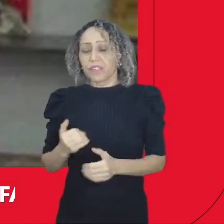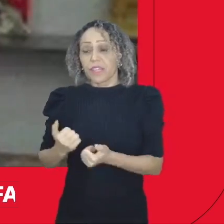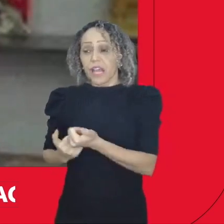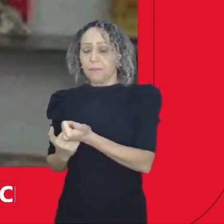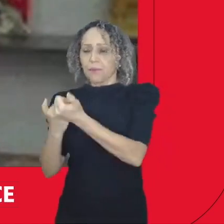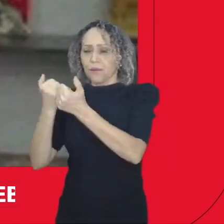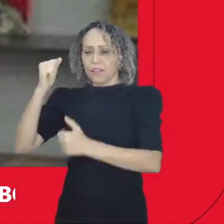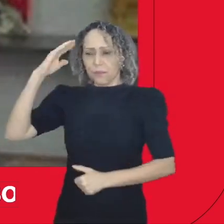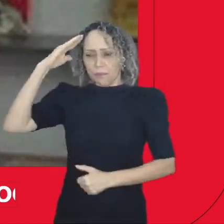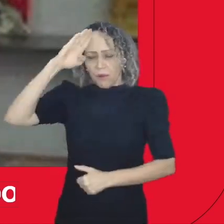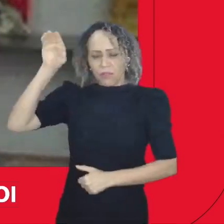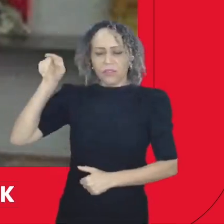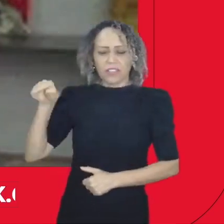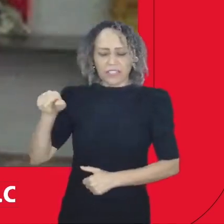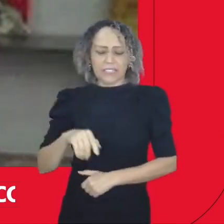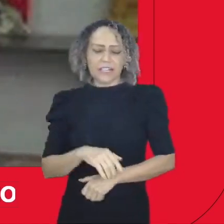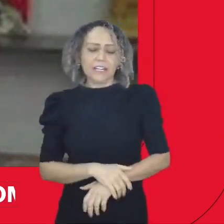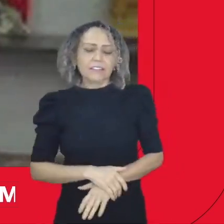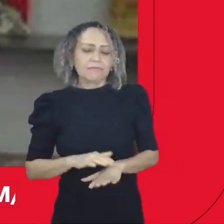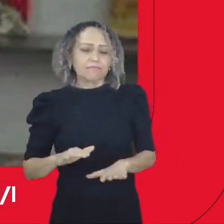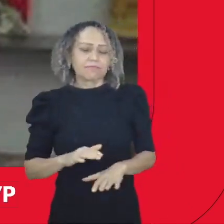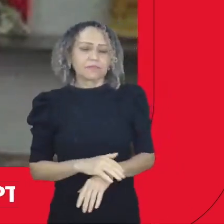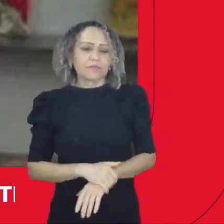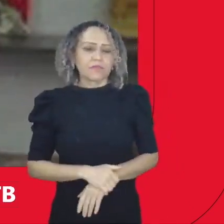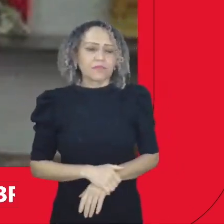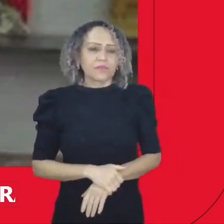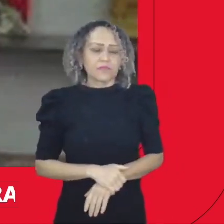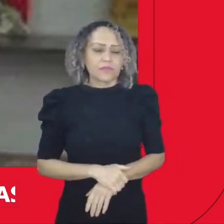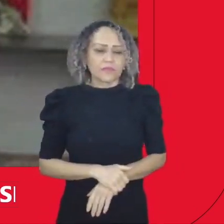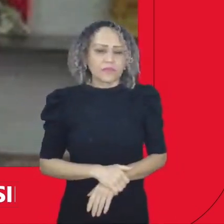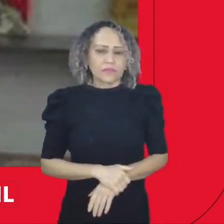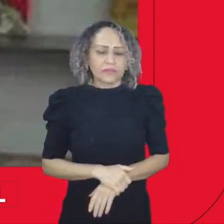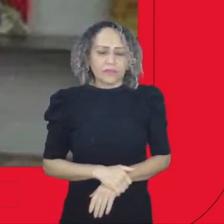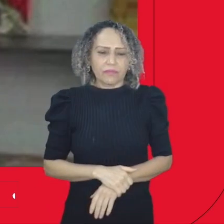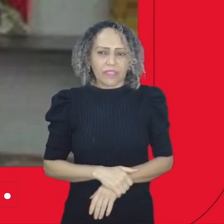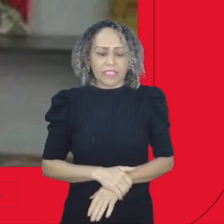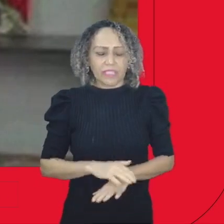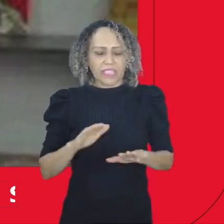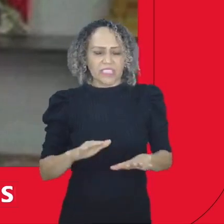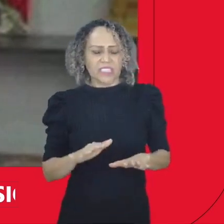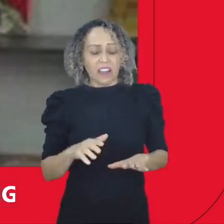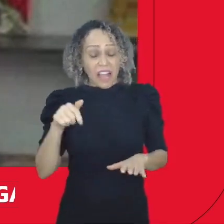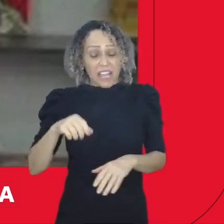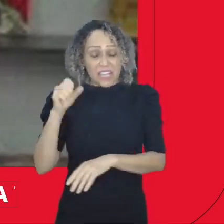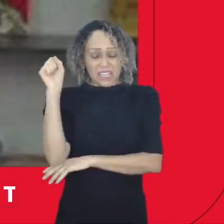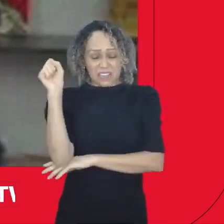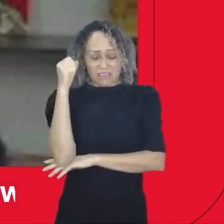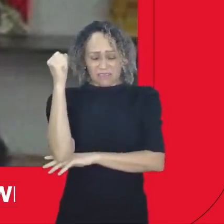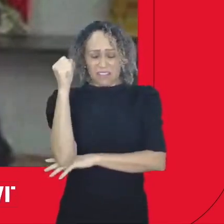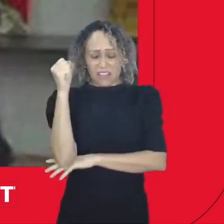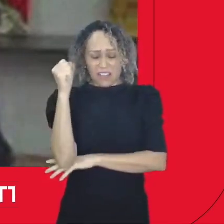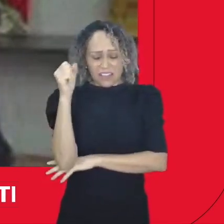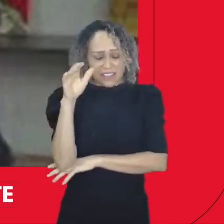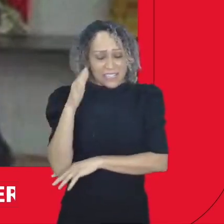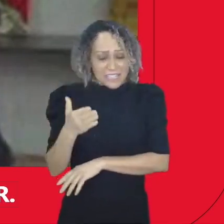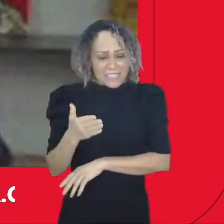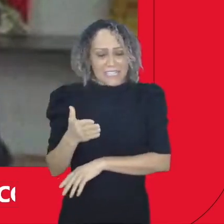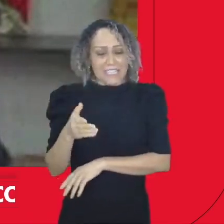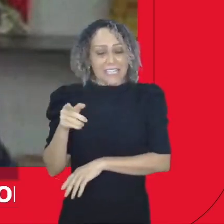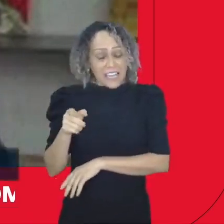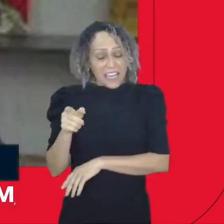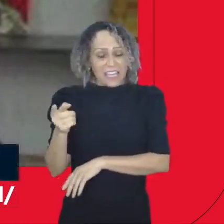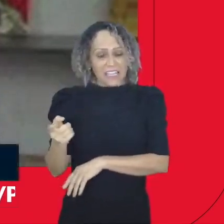o mapa da fome com 33 milhões de brasileiros vivendo a dor e a tristeza da fome, desses 1 milhão e